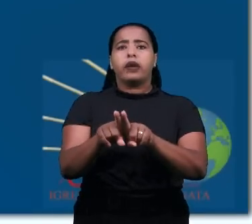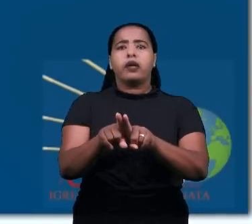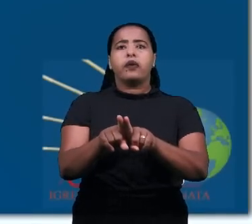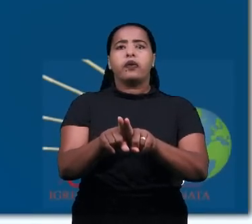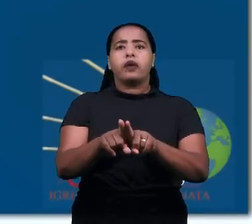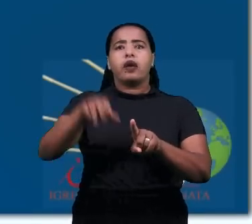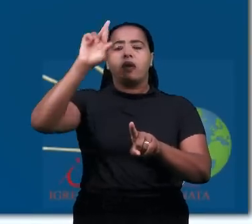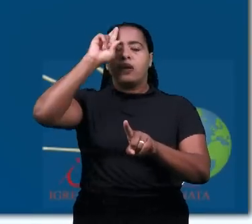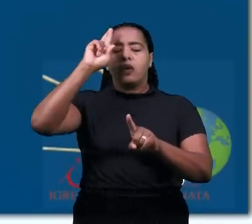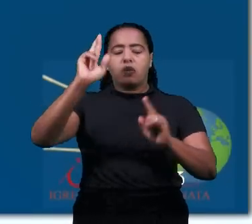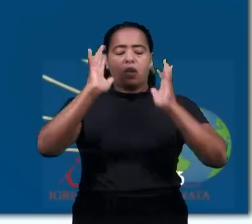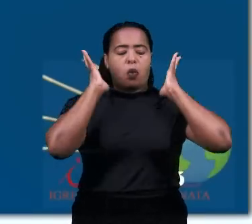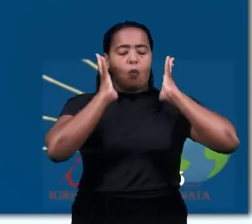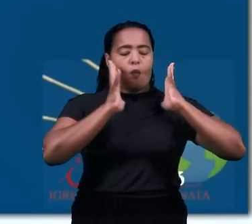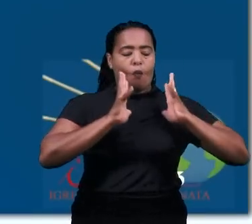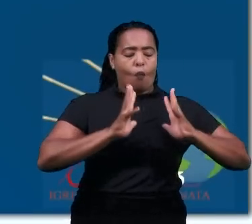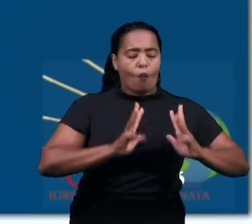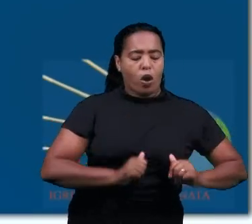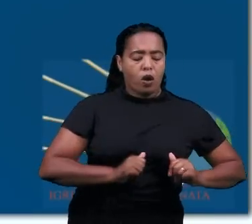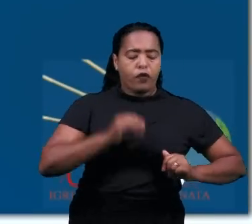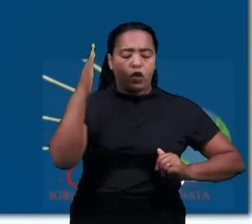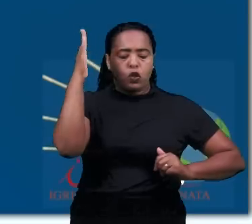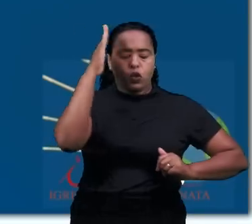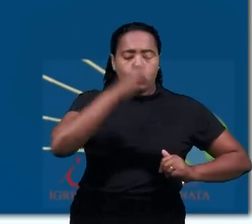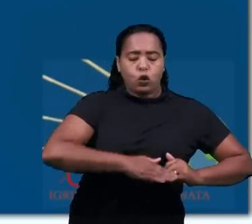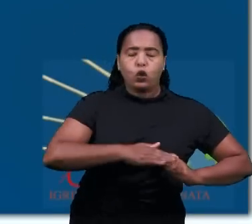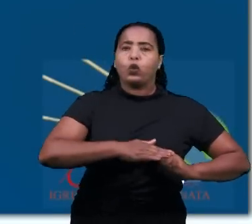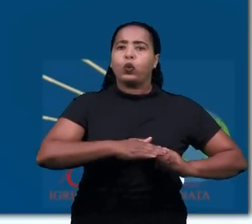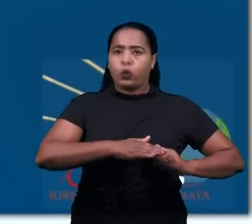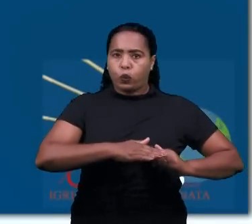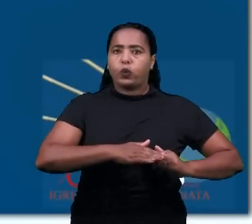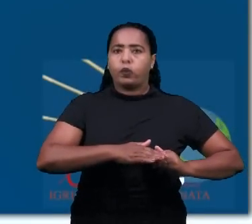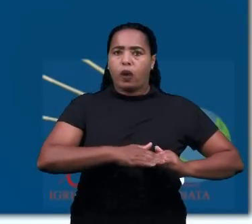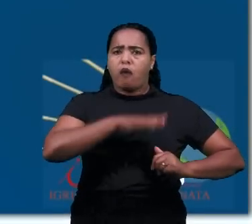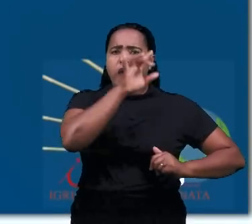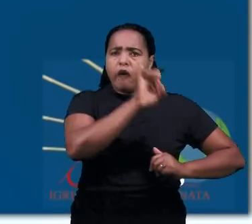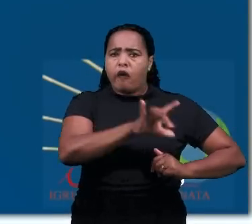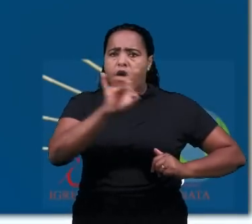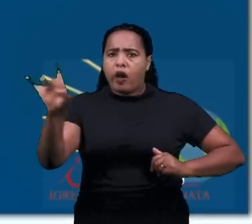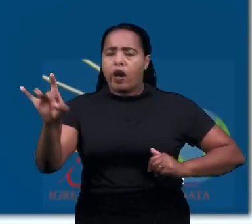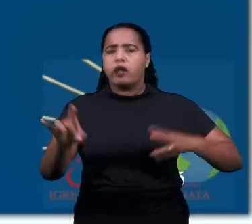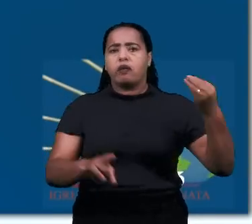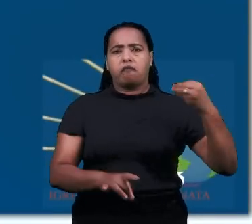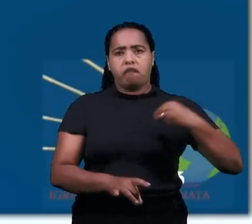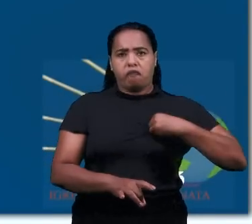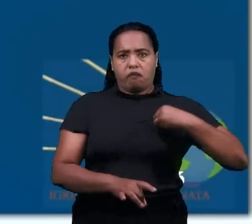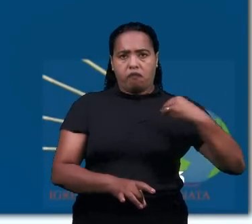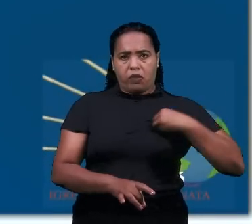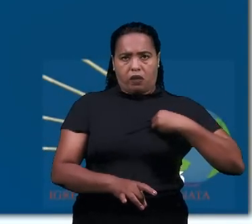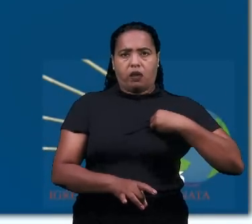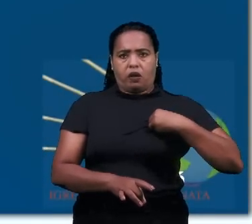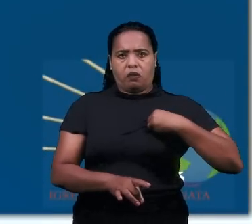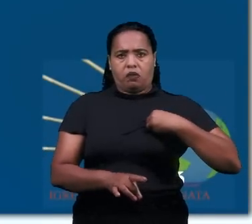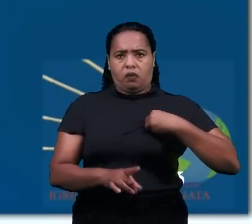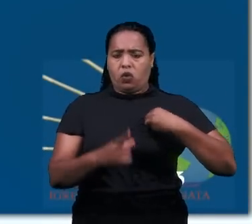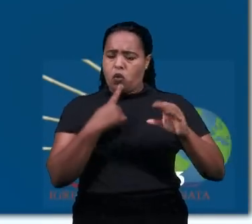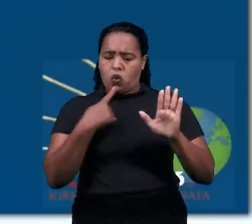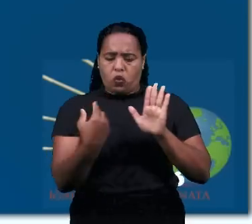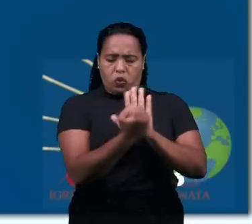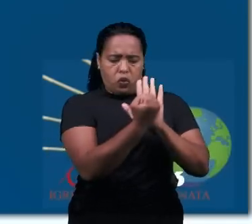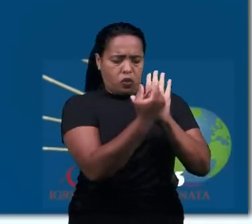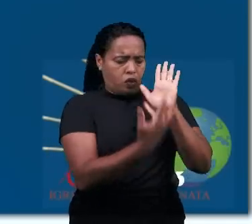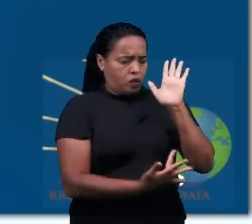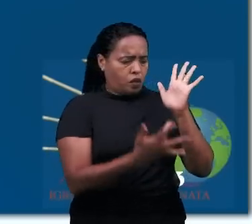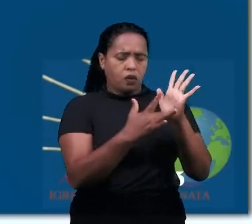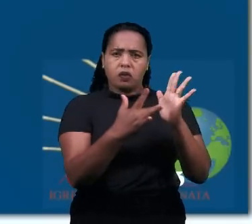toda injustiça, e nos purificar de cada pecado. Há poder no sangue de Jesus